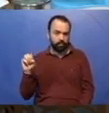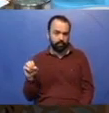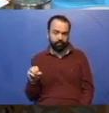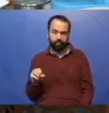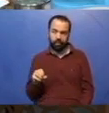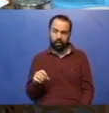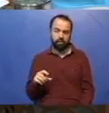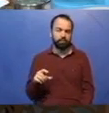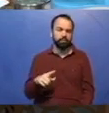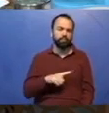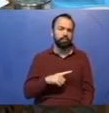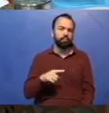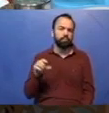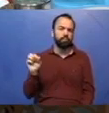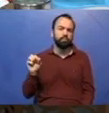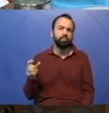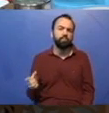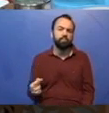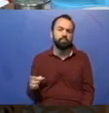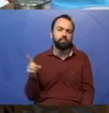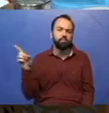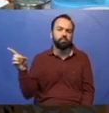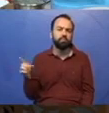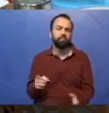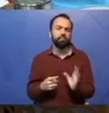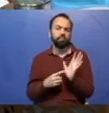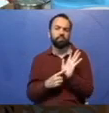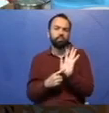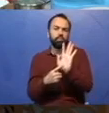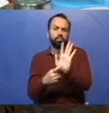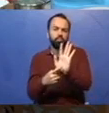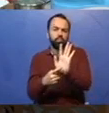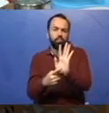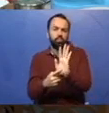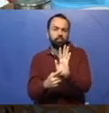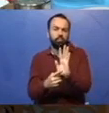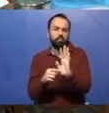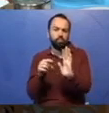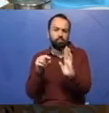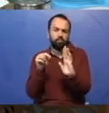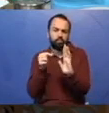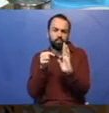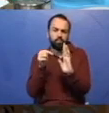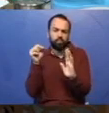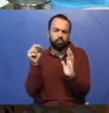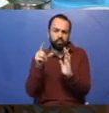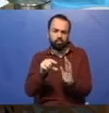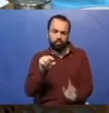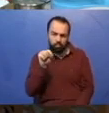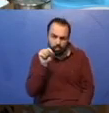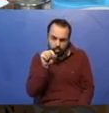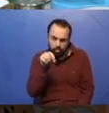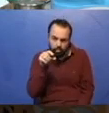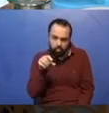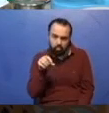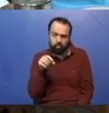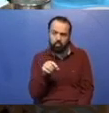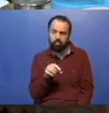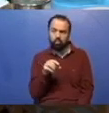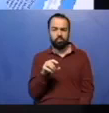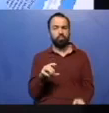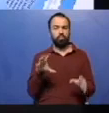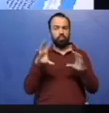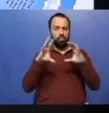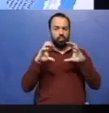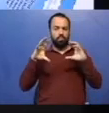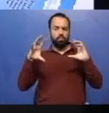brincar na casa de vocês, de identificar os tipos de nuvens. Você pode ir lá no céu, olhar,